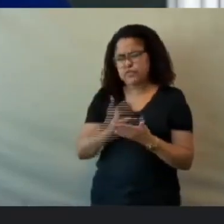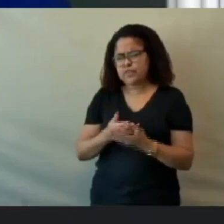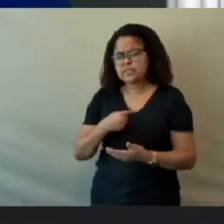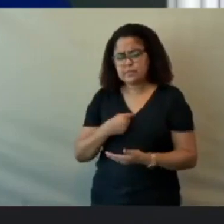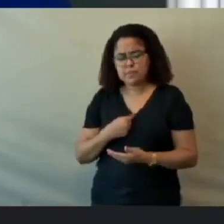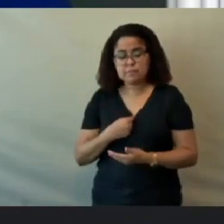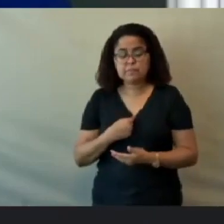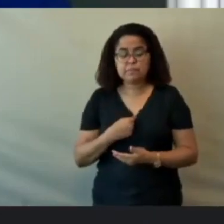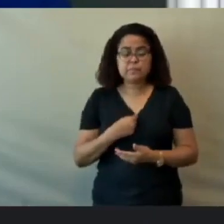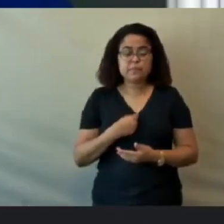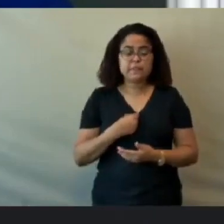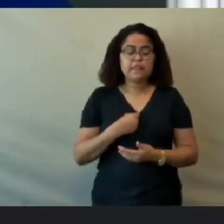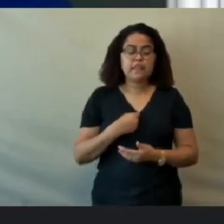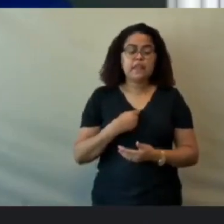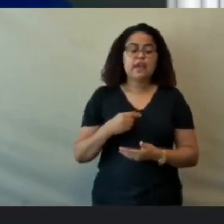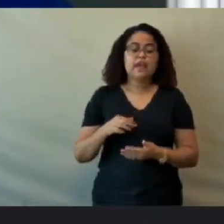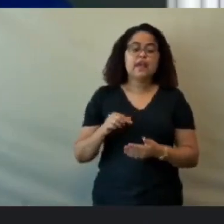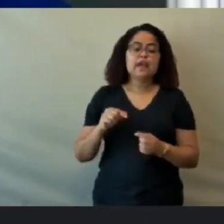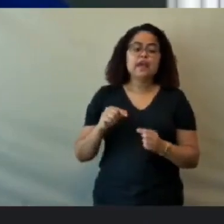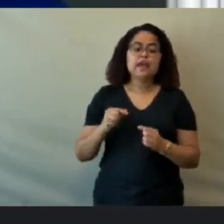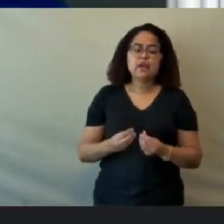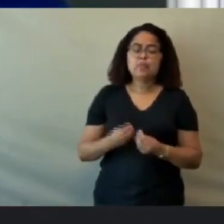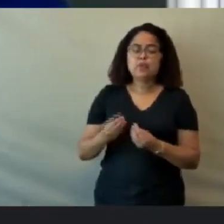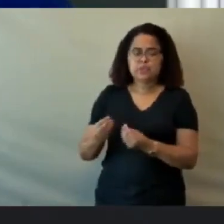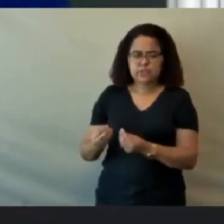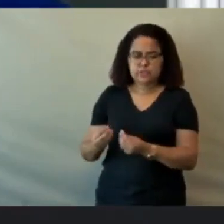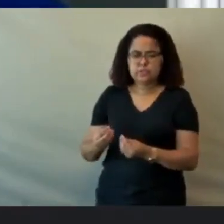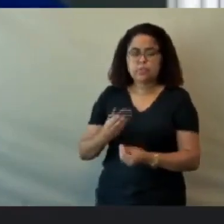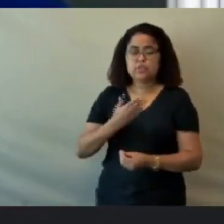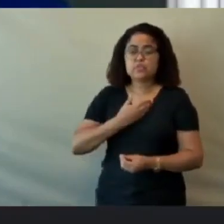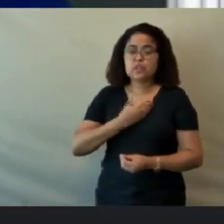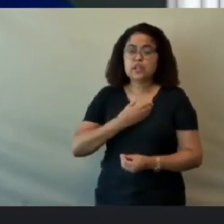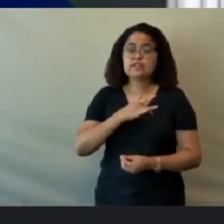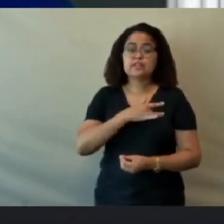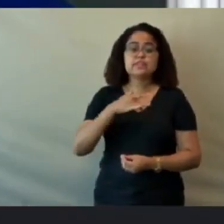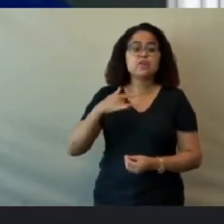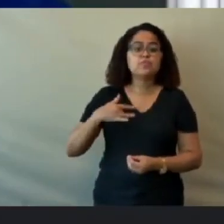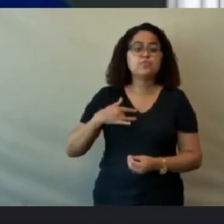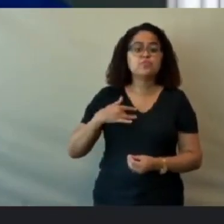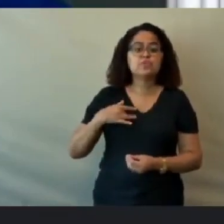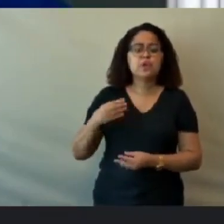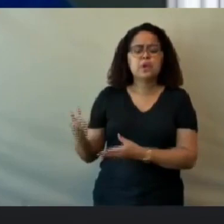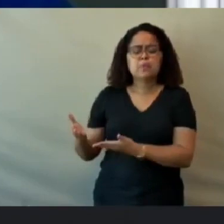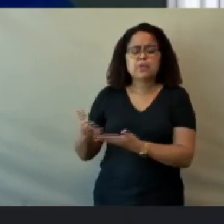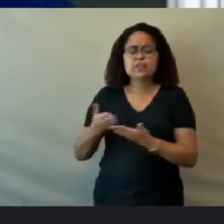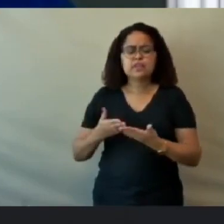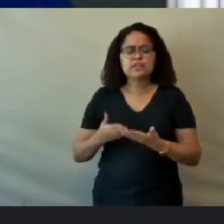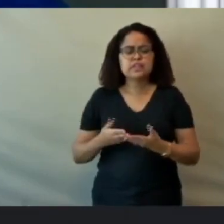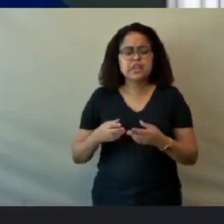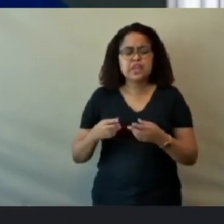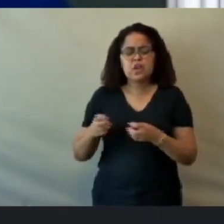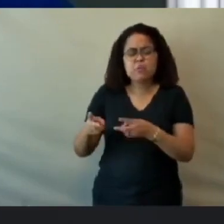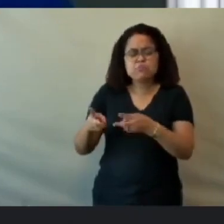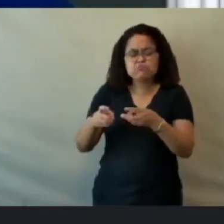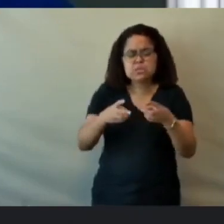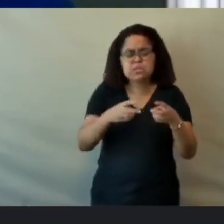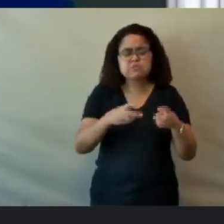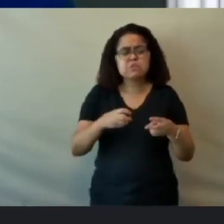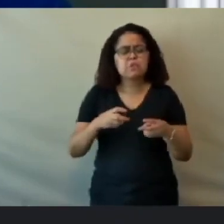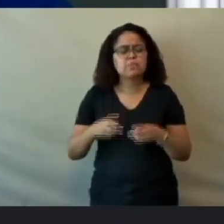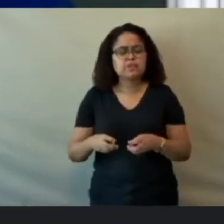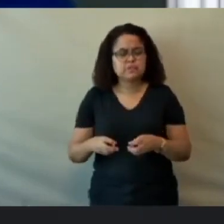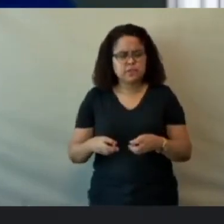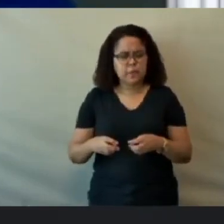passar a palavra para as colegas da saúde para trazer também uma perspectiva da saúde em relação aos cuidados